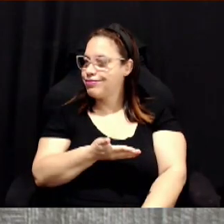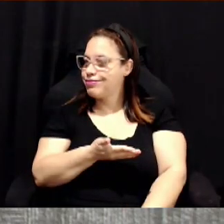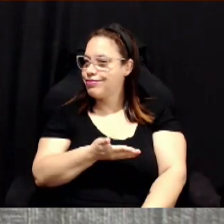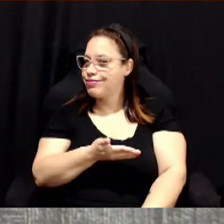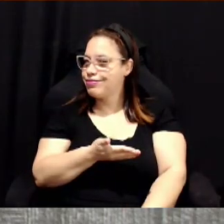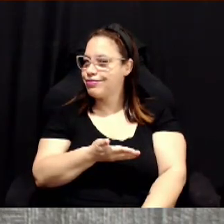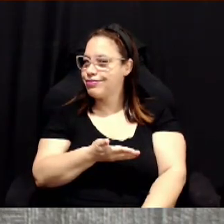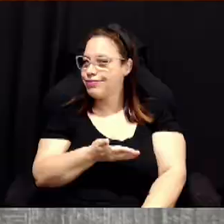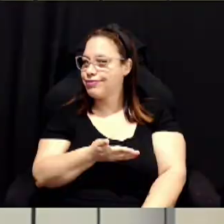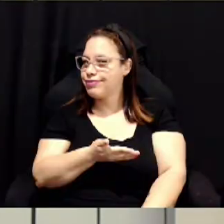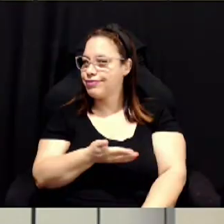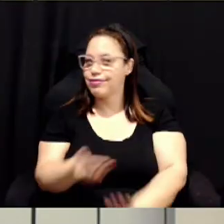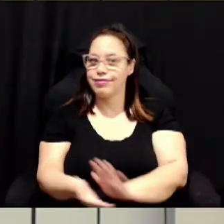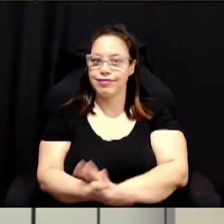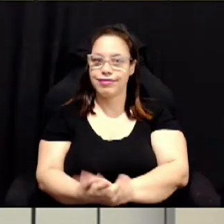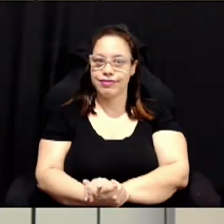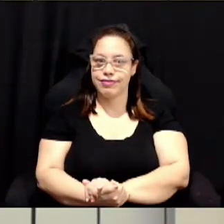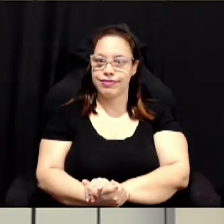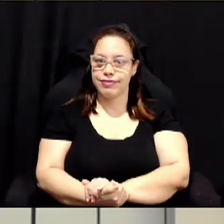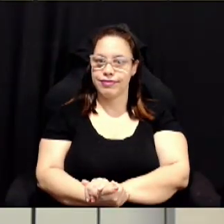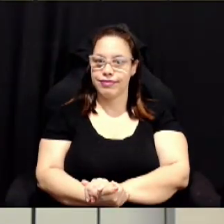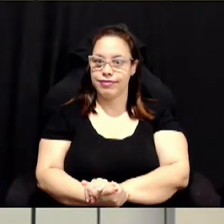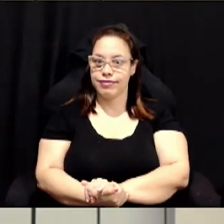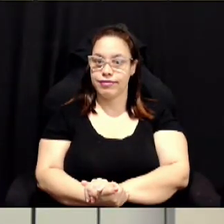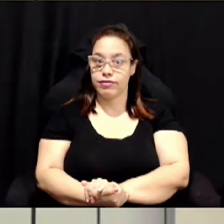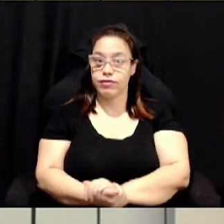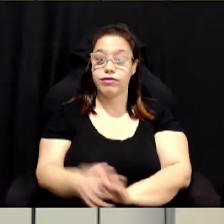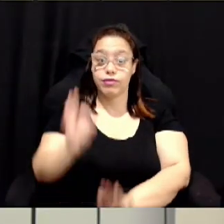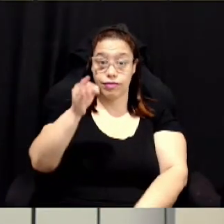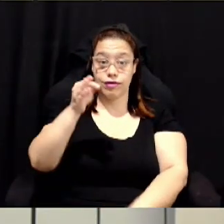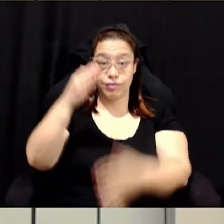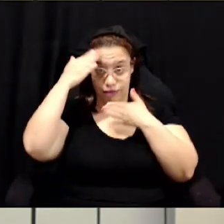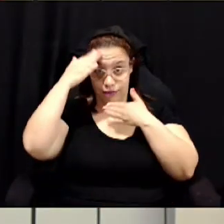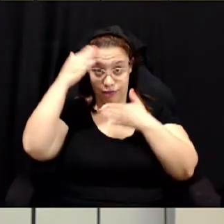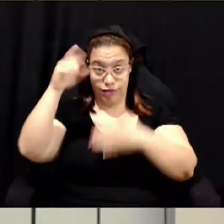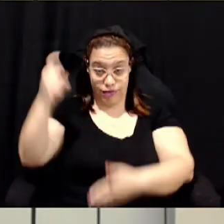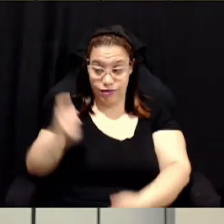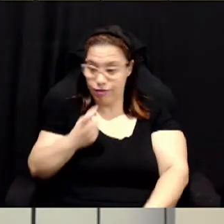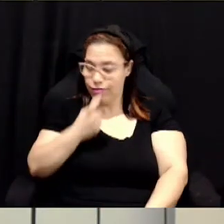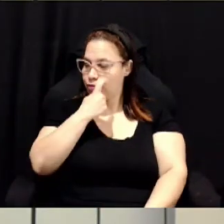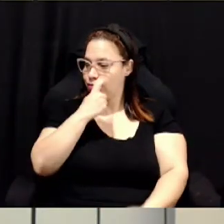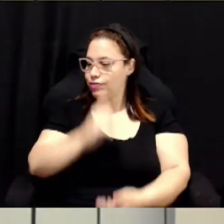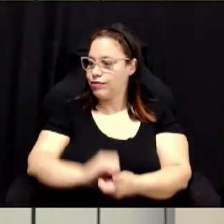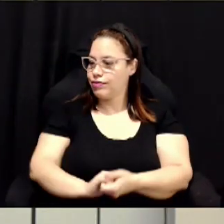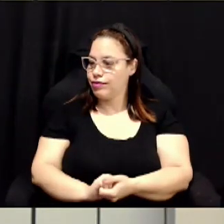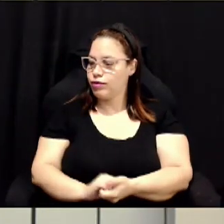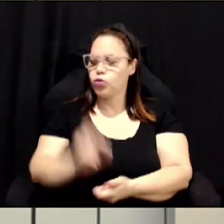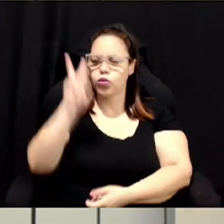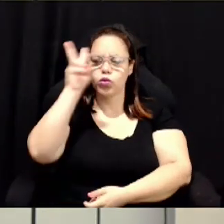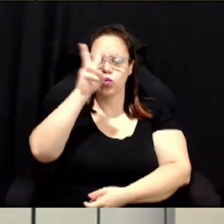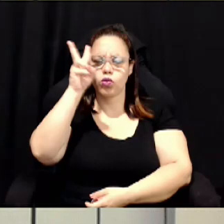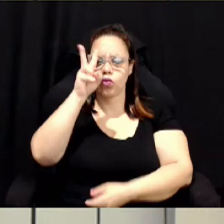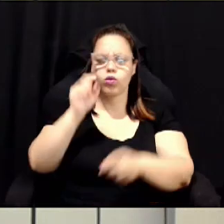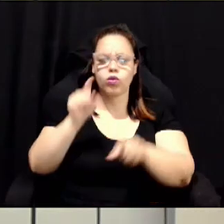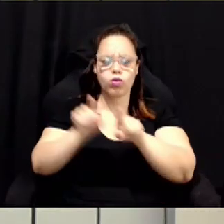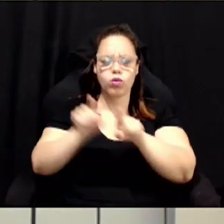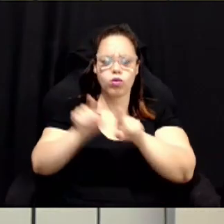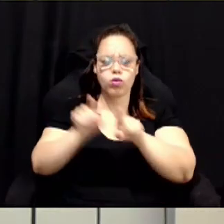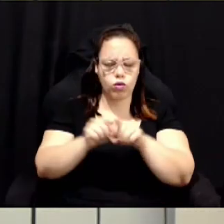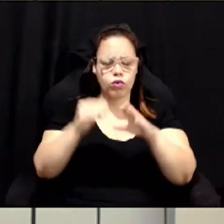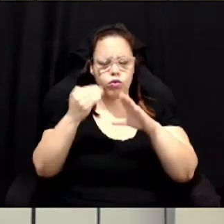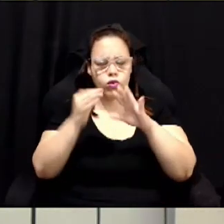campinas.sp.leg.br. Tá certo, muito obrigado a nossa repórter Mirna Abreu. Lembrando que você também pode assistir